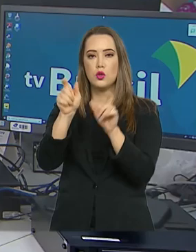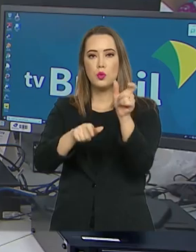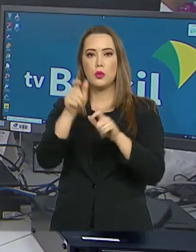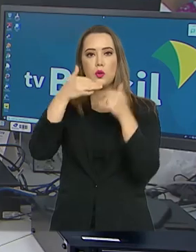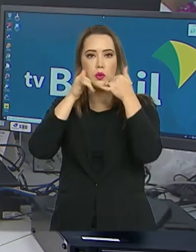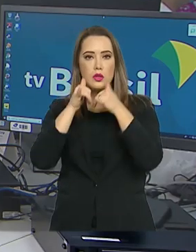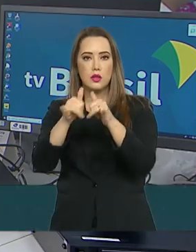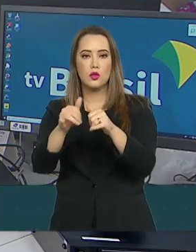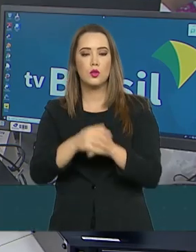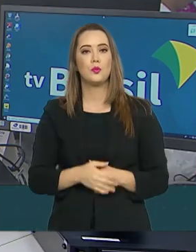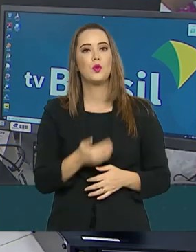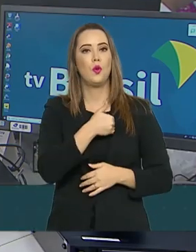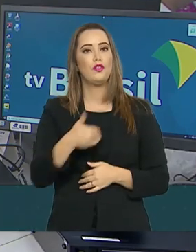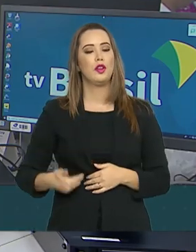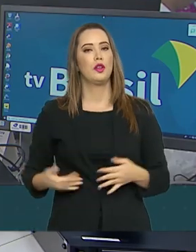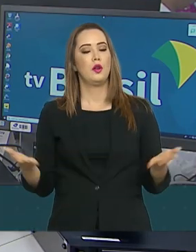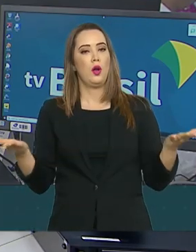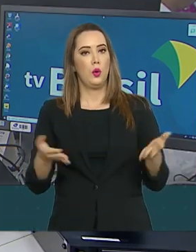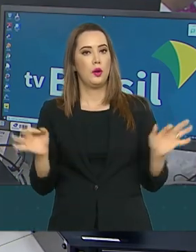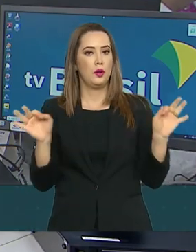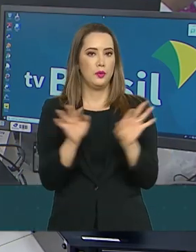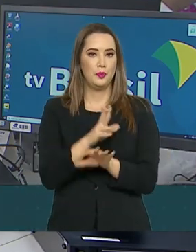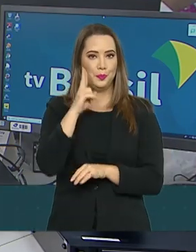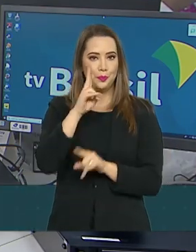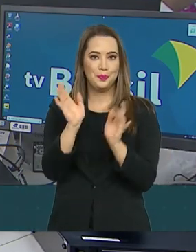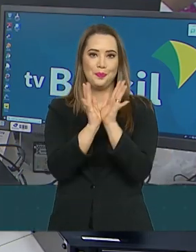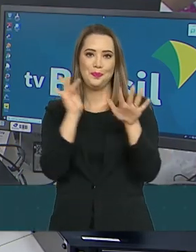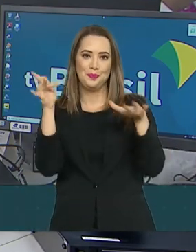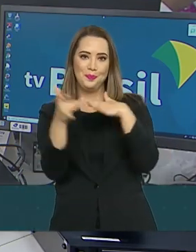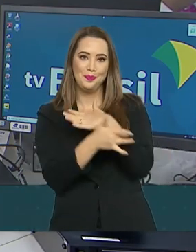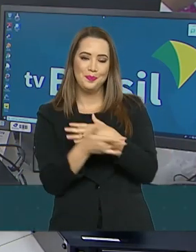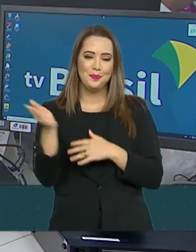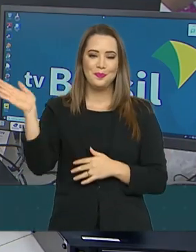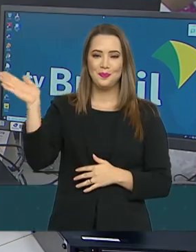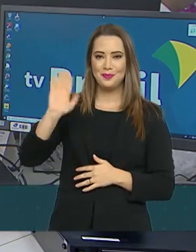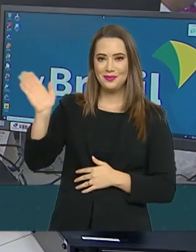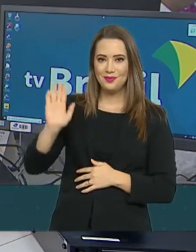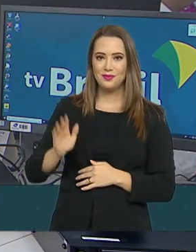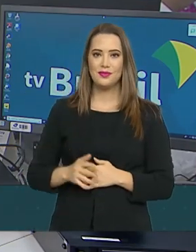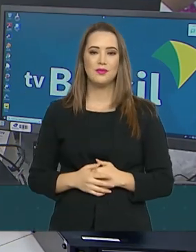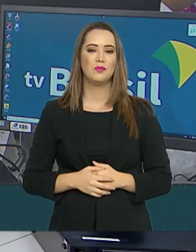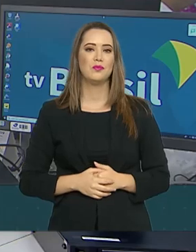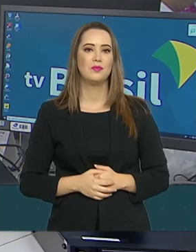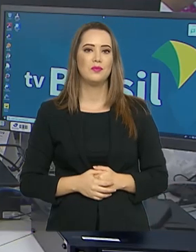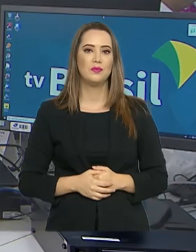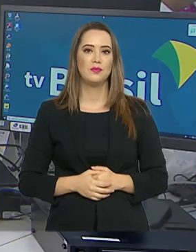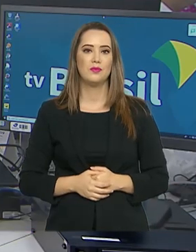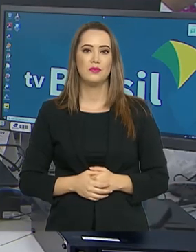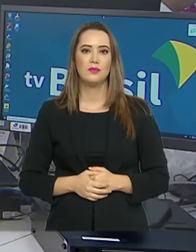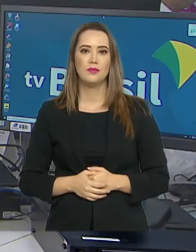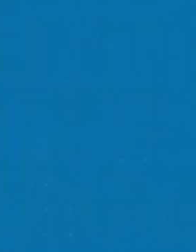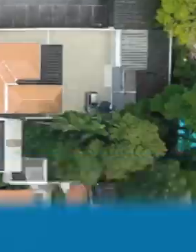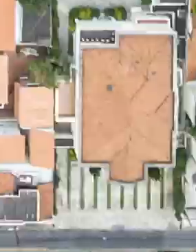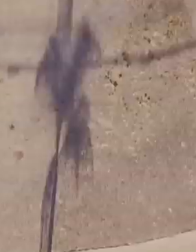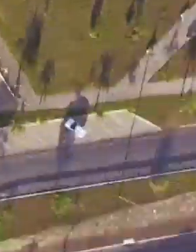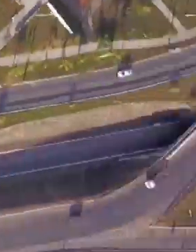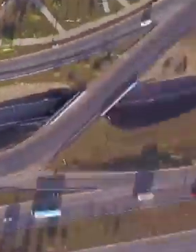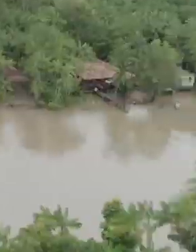governo agora fica por aqui continue nos acompanhando pelas redes sociais nos vemos na próxima edição até lá